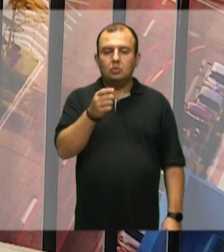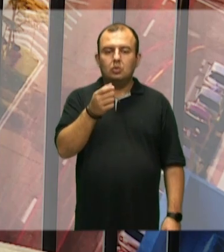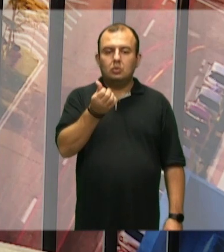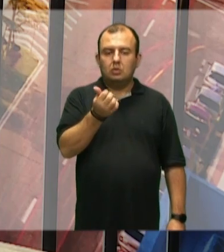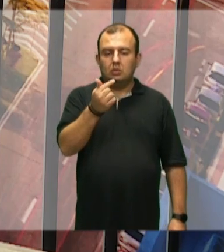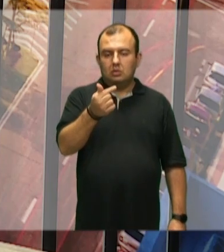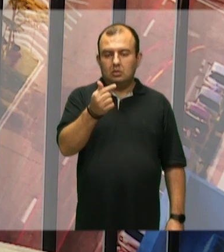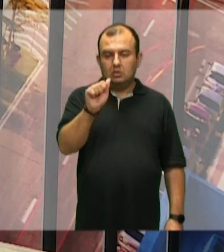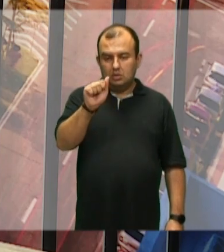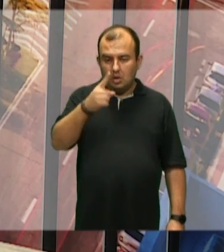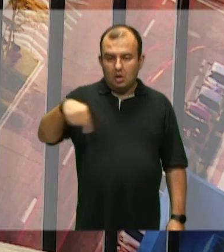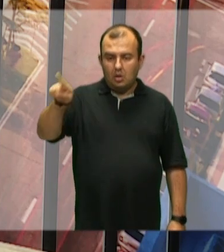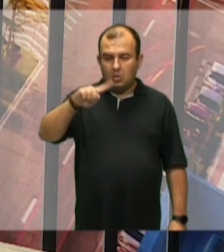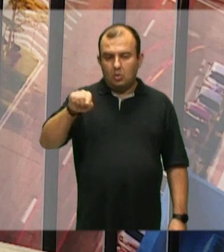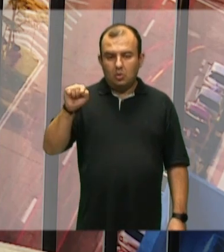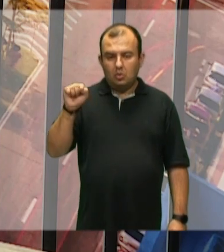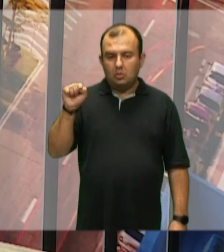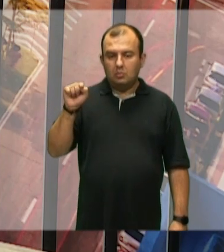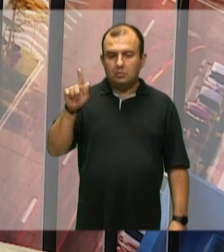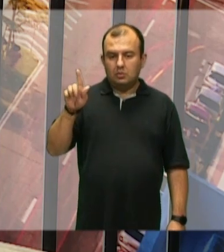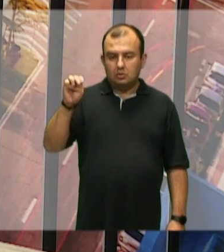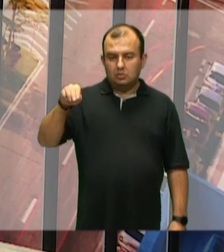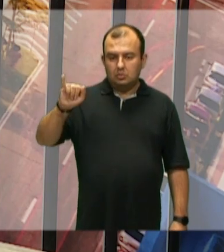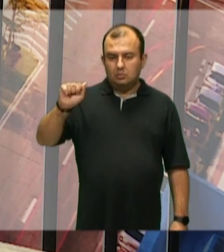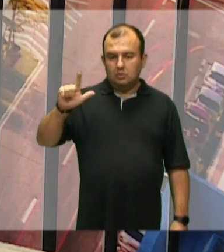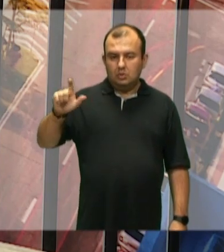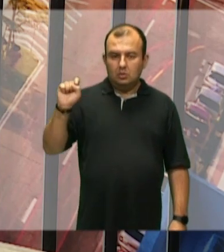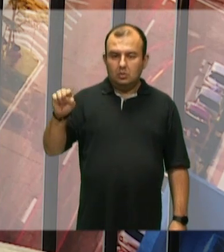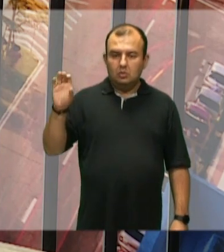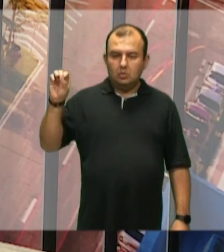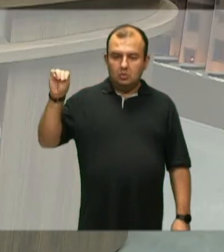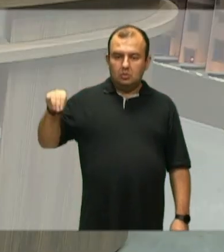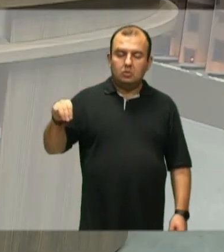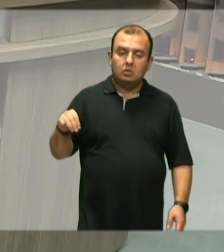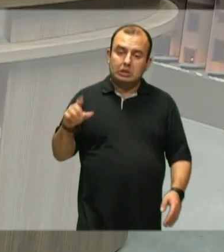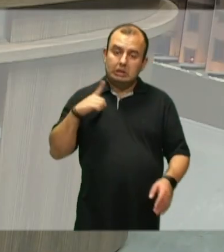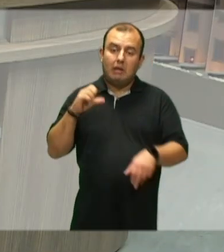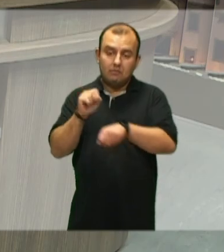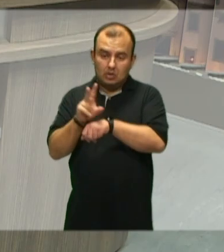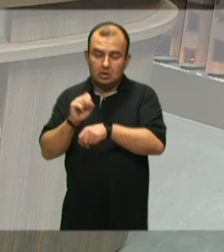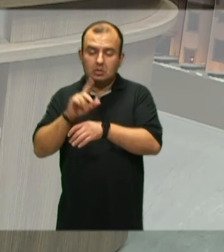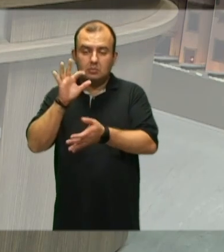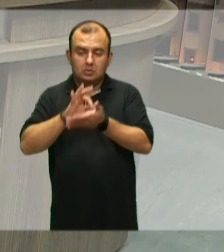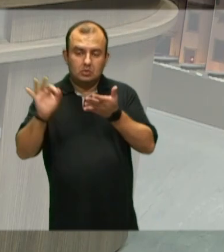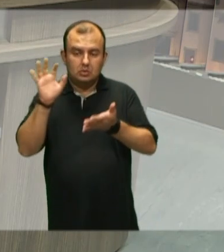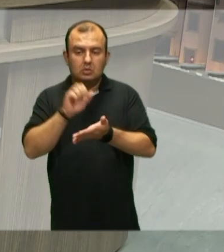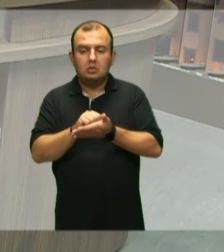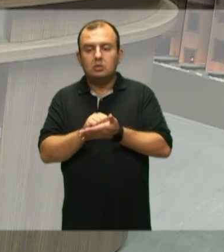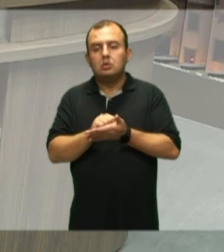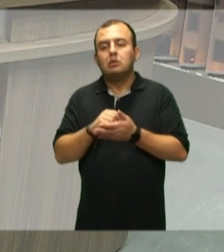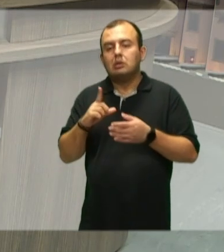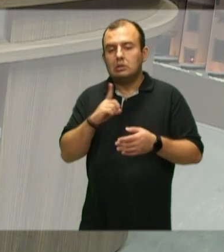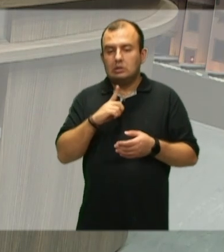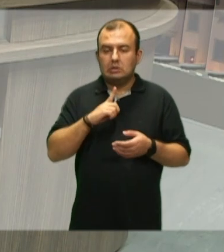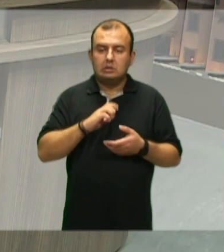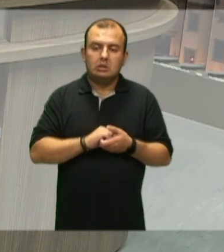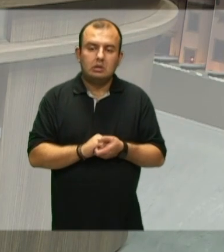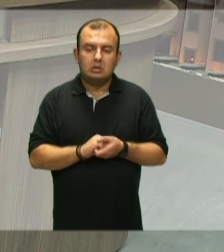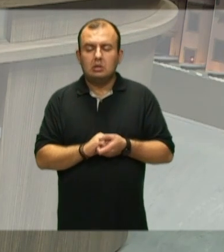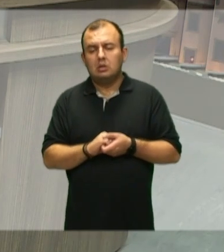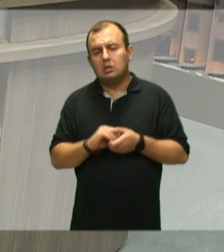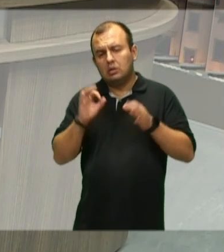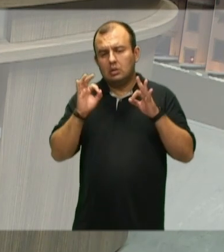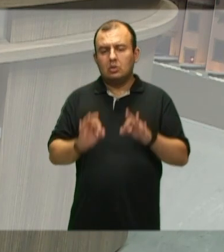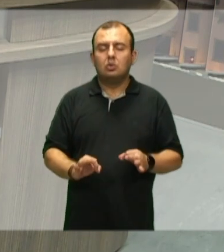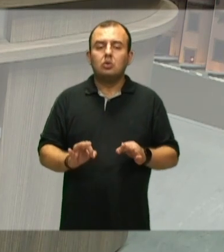67@gmail.com. Exatamente. Se quiser mais informações, né, ver se ainda tem vaga, né, para se inscrever. Isso. Para esse workshop, que eu tenho